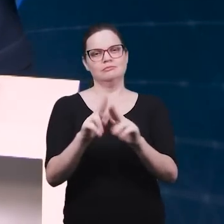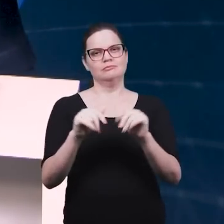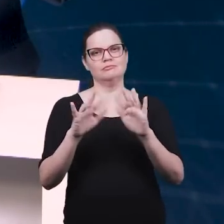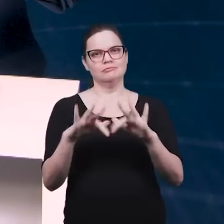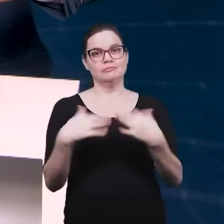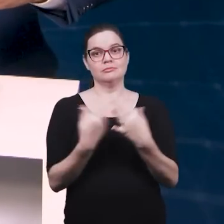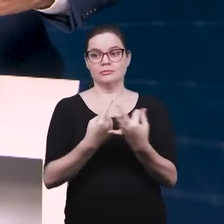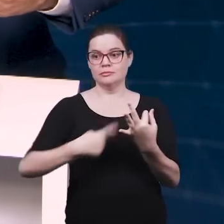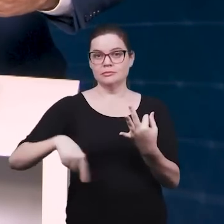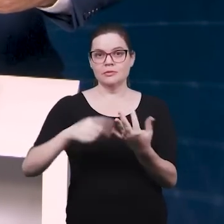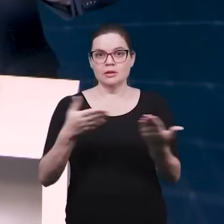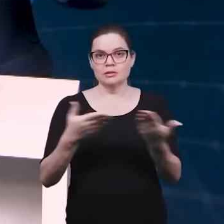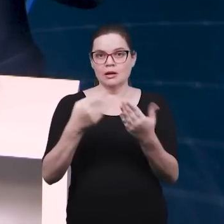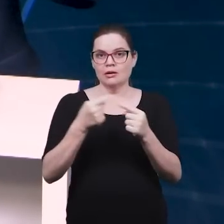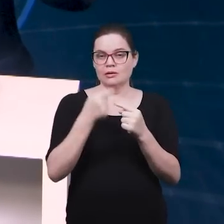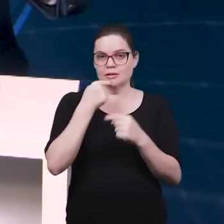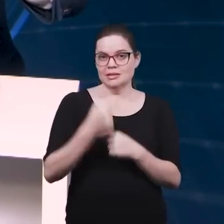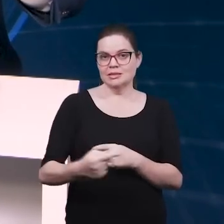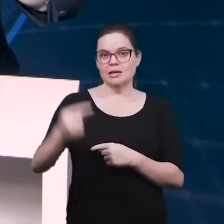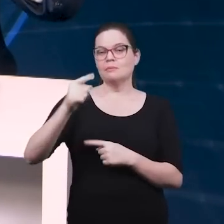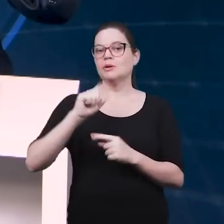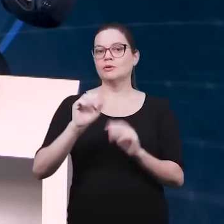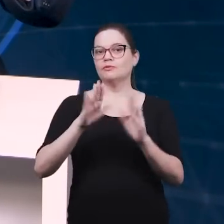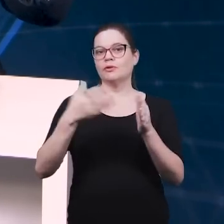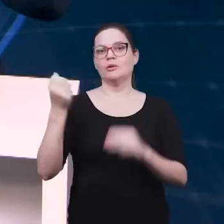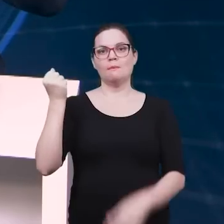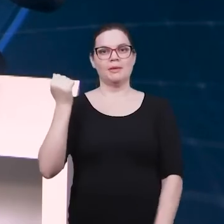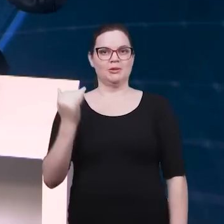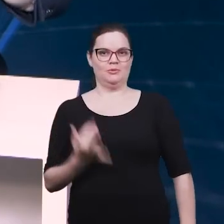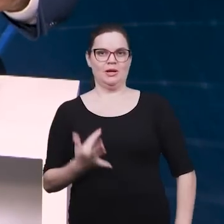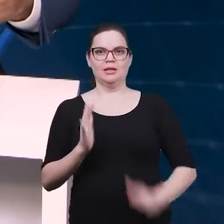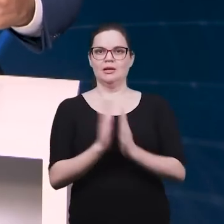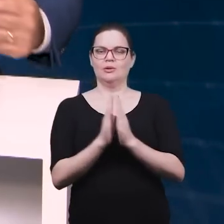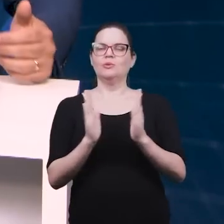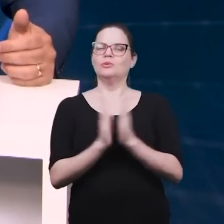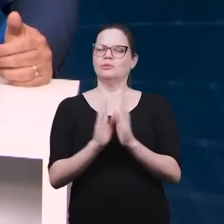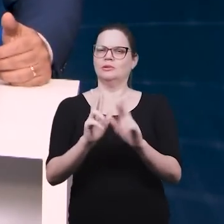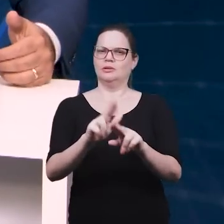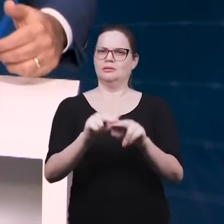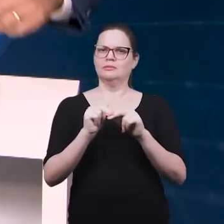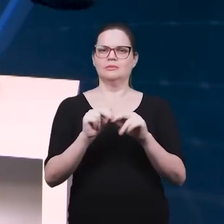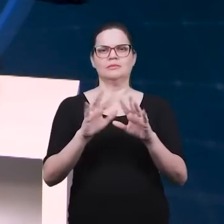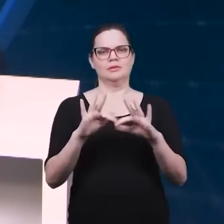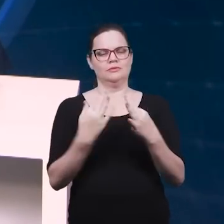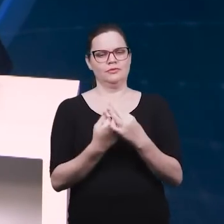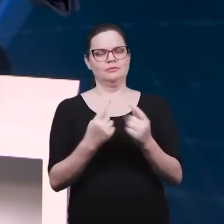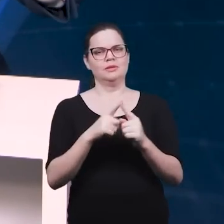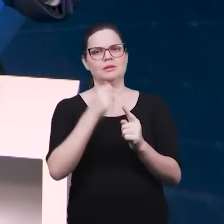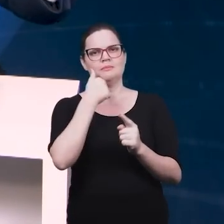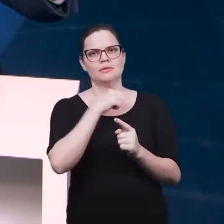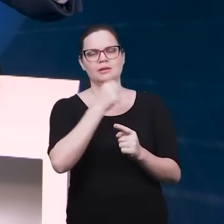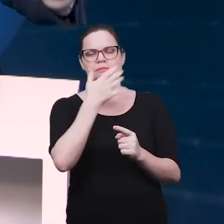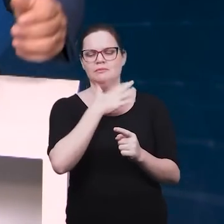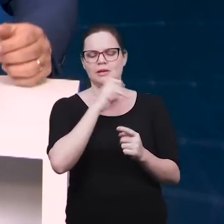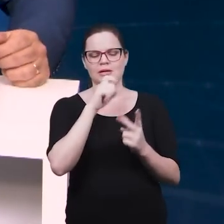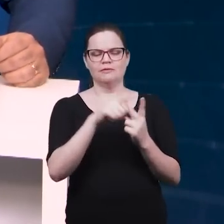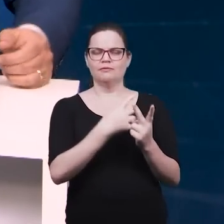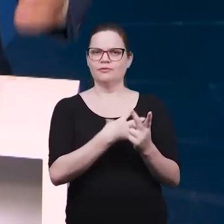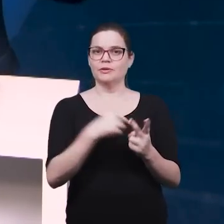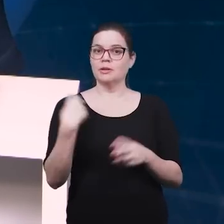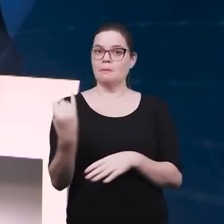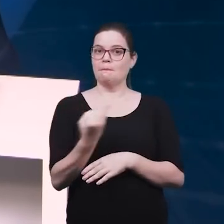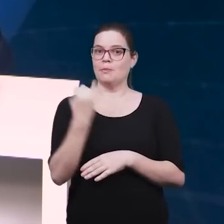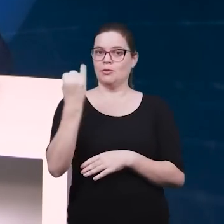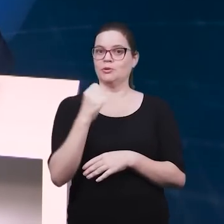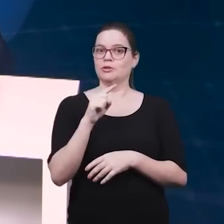estamos exatamente nessa semana das madrugadas orando pela família, pelos pais, pelos filhos. É muito importante que você